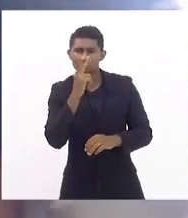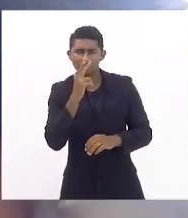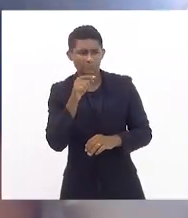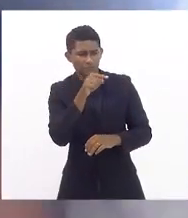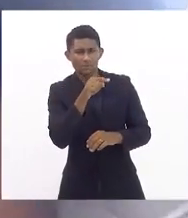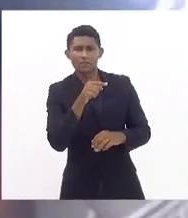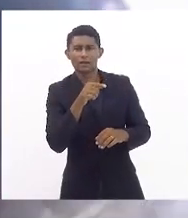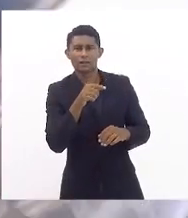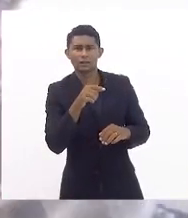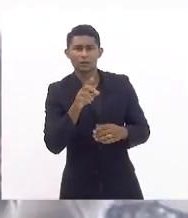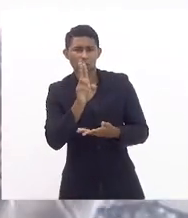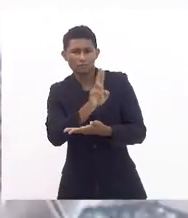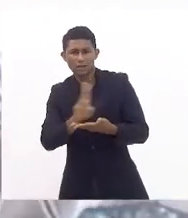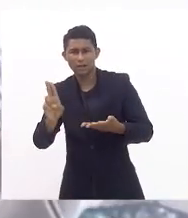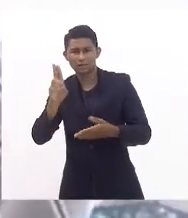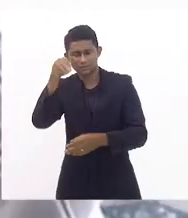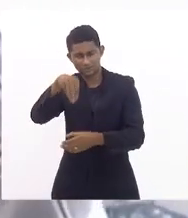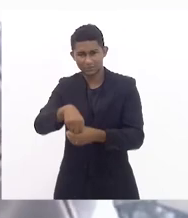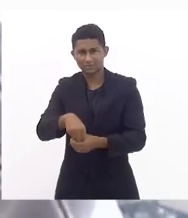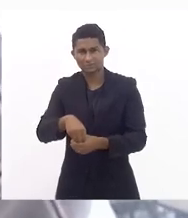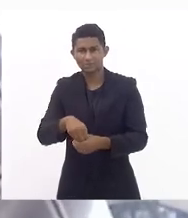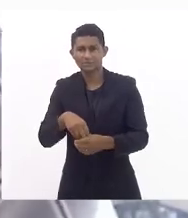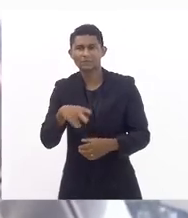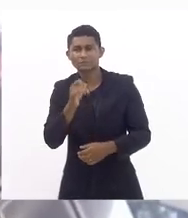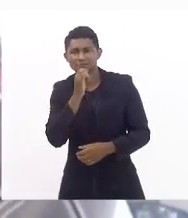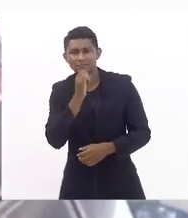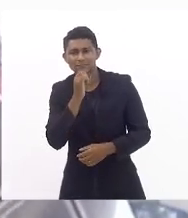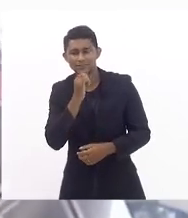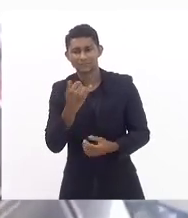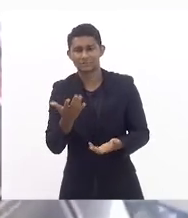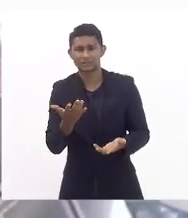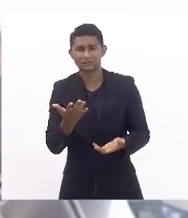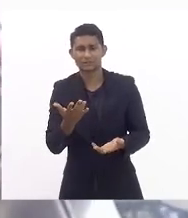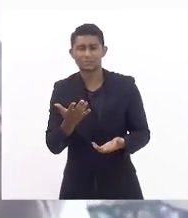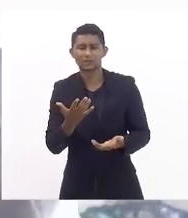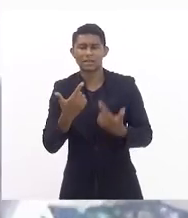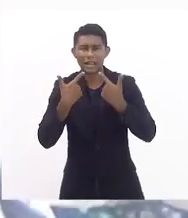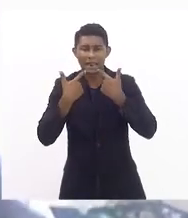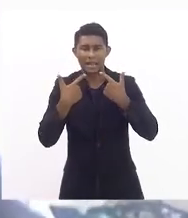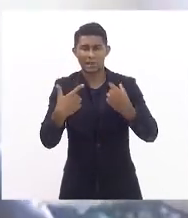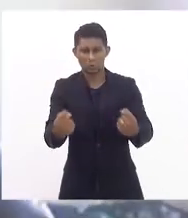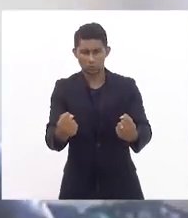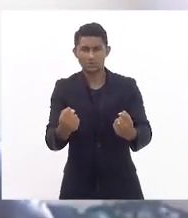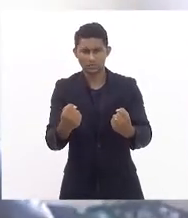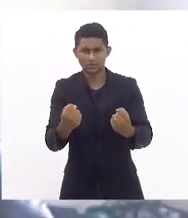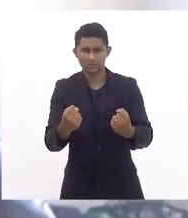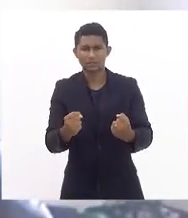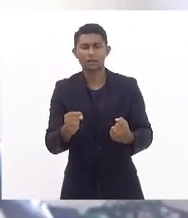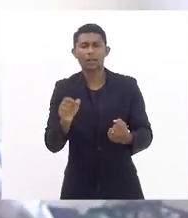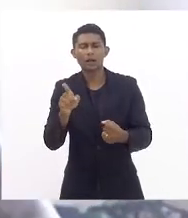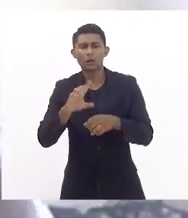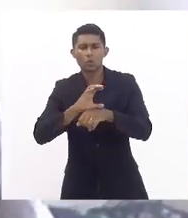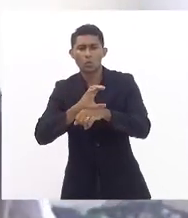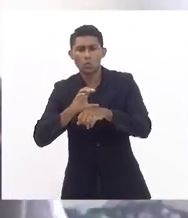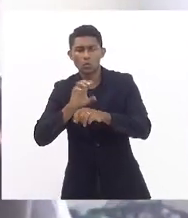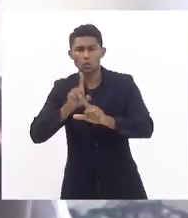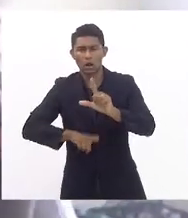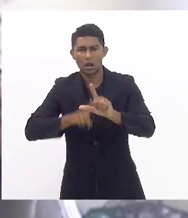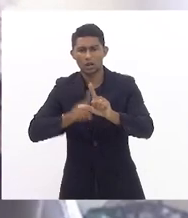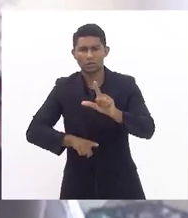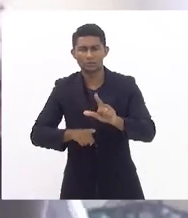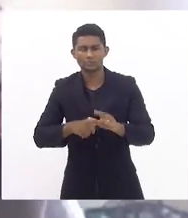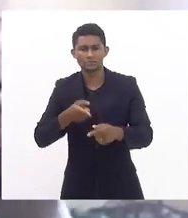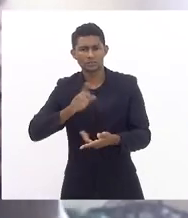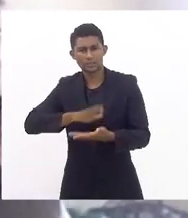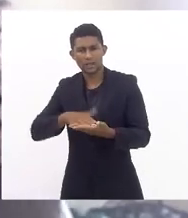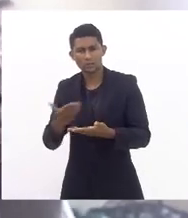tem uma universidade, por exemplo, que ofereça cadeiras linguísticas, né, cadeiras do curso de letras. Então, essa tradução ela